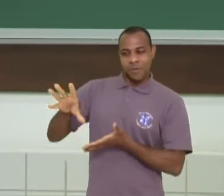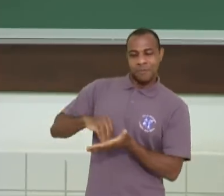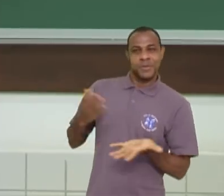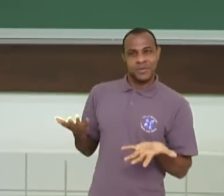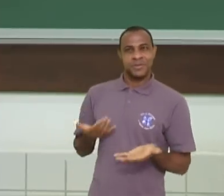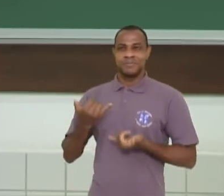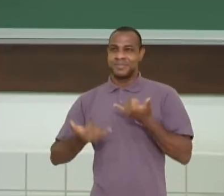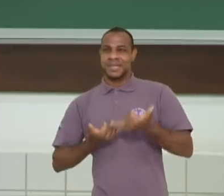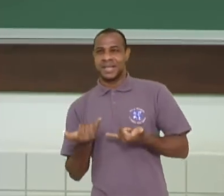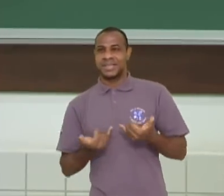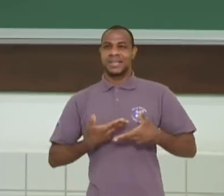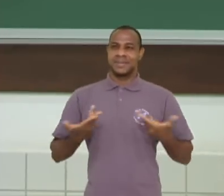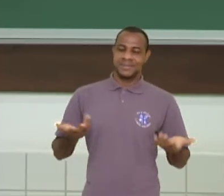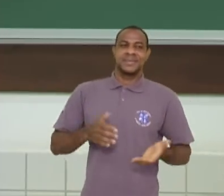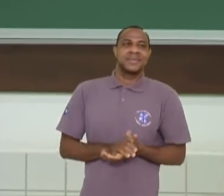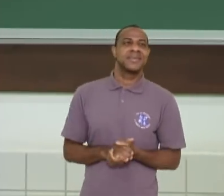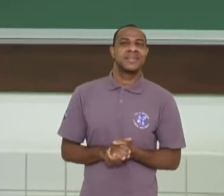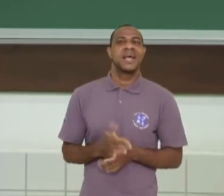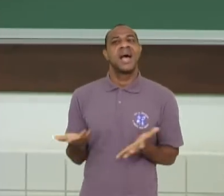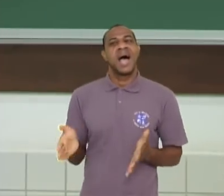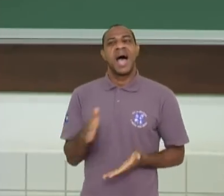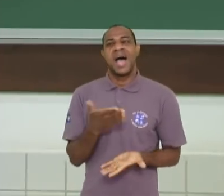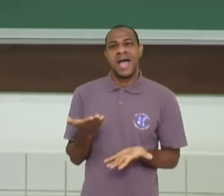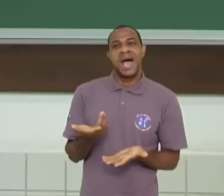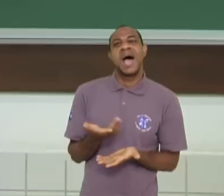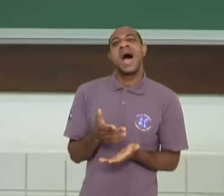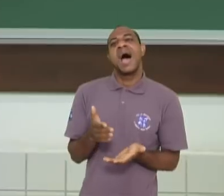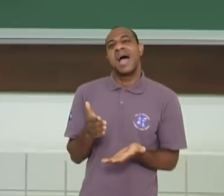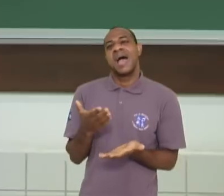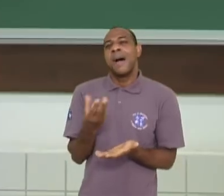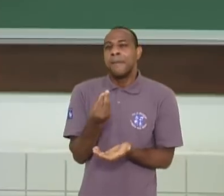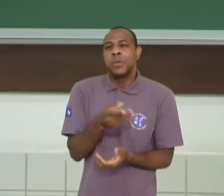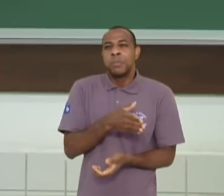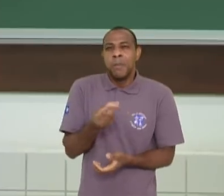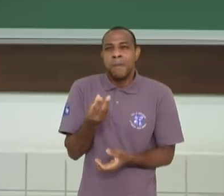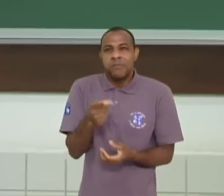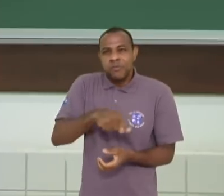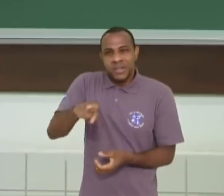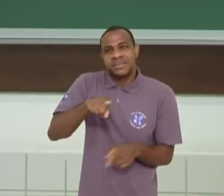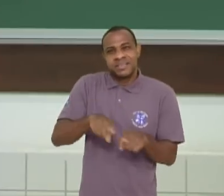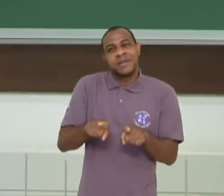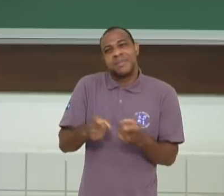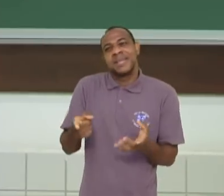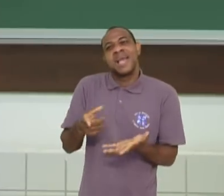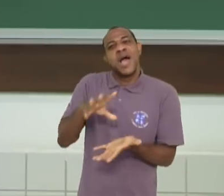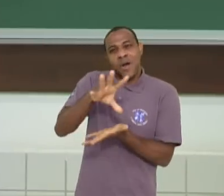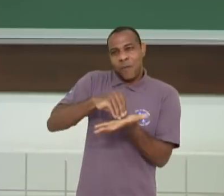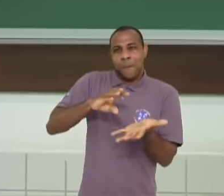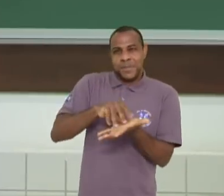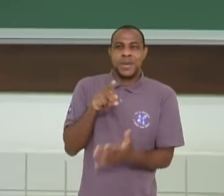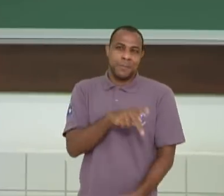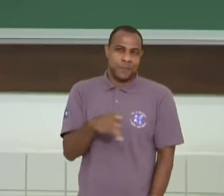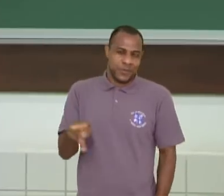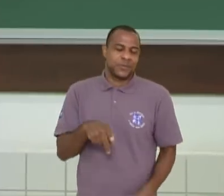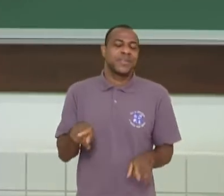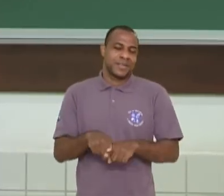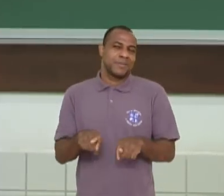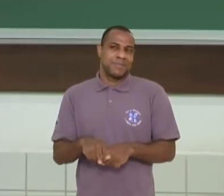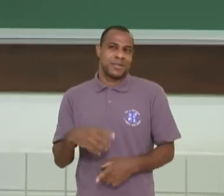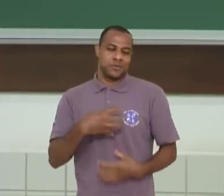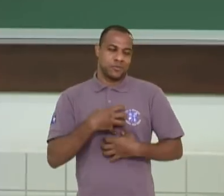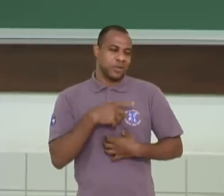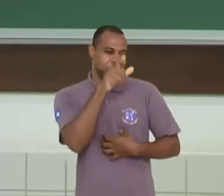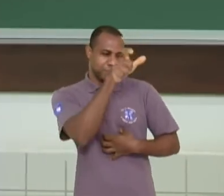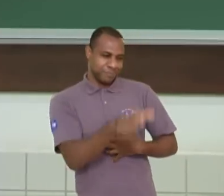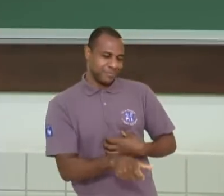que muitos de vocês acabam imitando os professores aí até mesmo em sala de aula, nos intervalos. Então, também entra dentro do contexto da